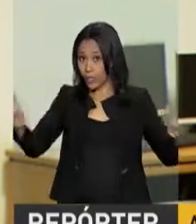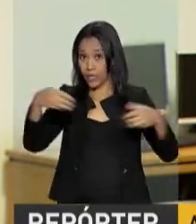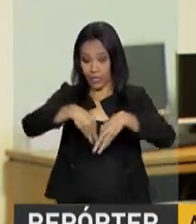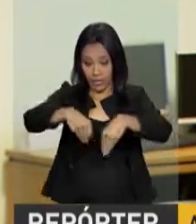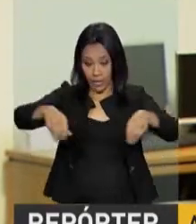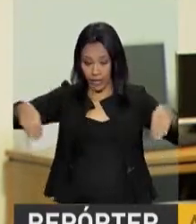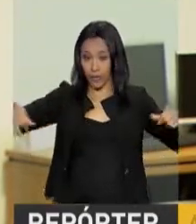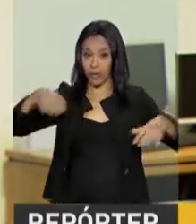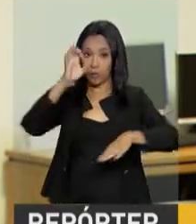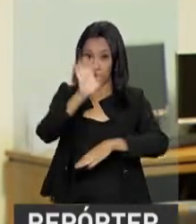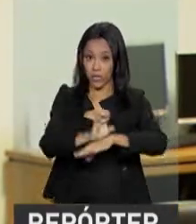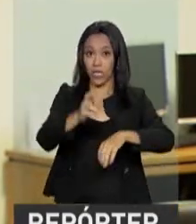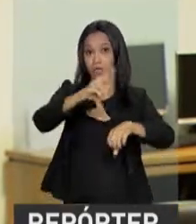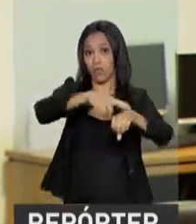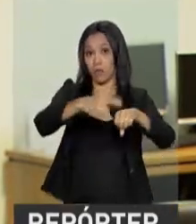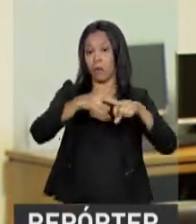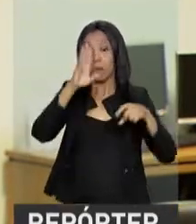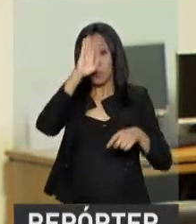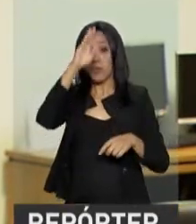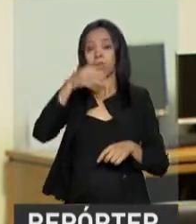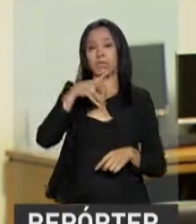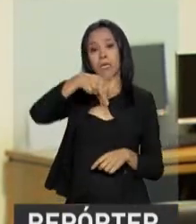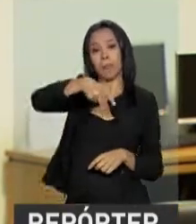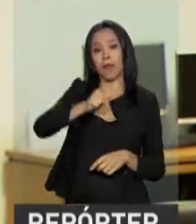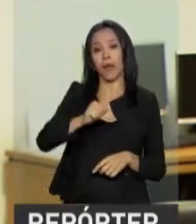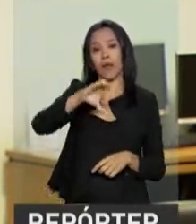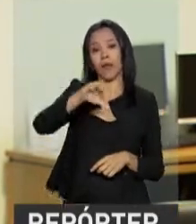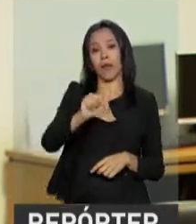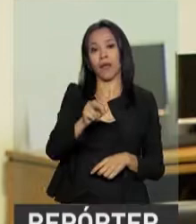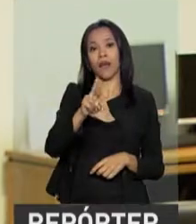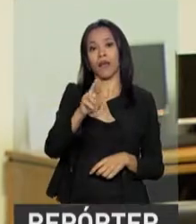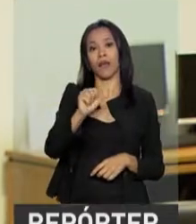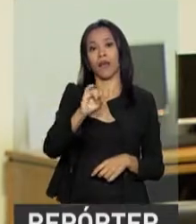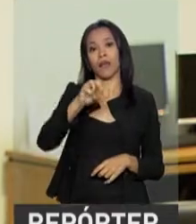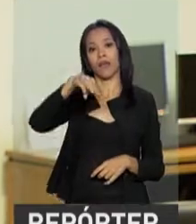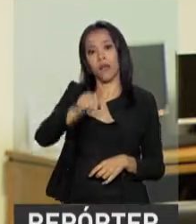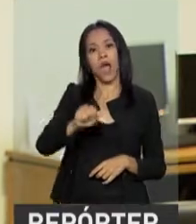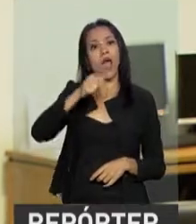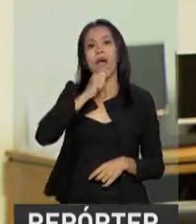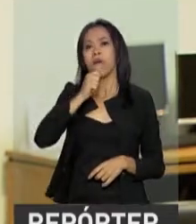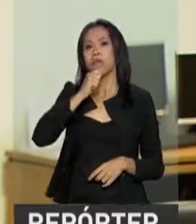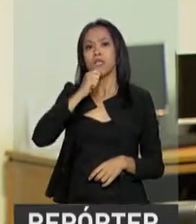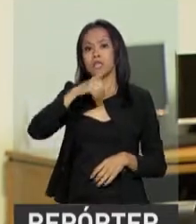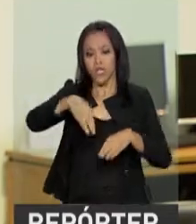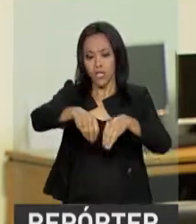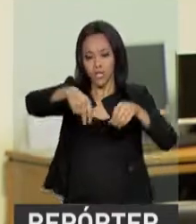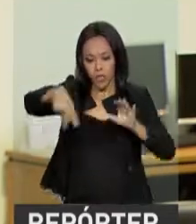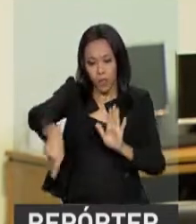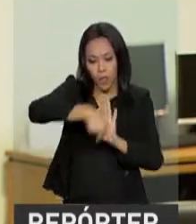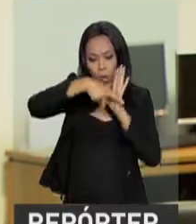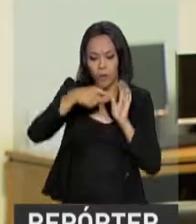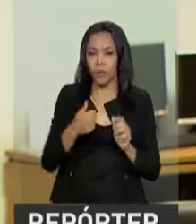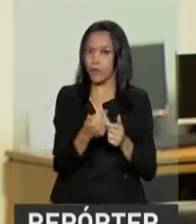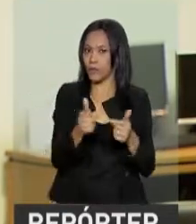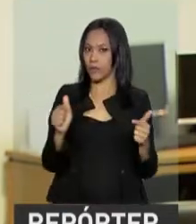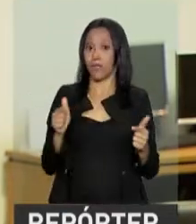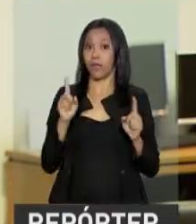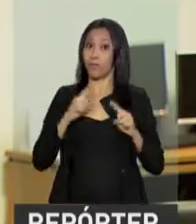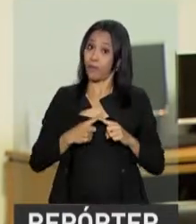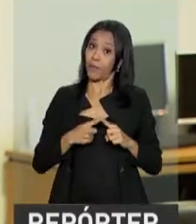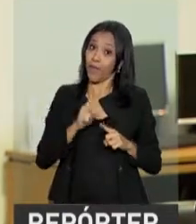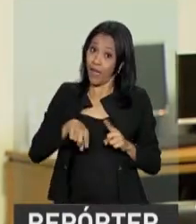especificamente em pacaraíma que elas ainda não são regularizadas do ponto de vista fundiário porque é um desafio muito grande